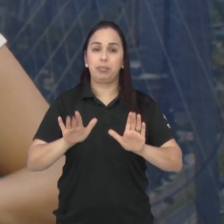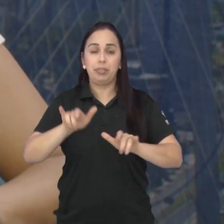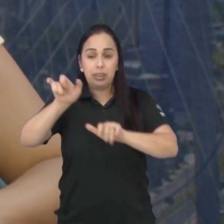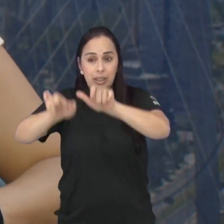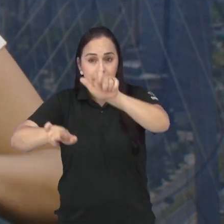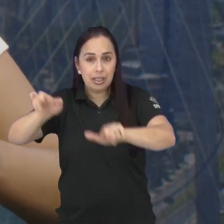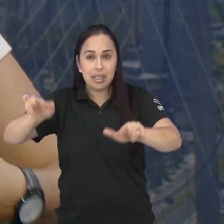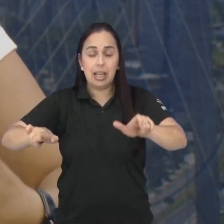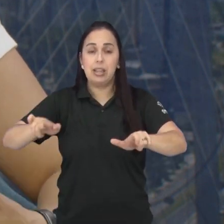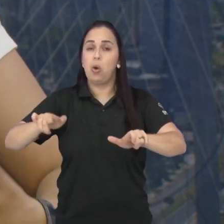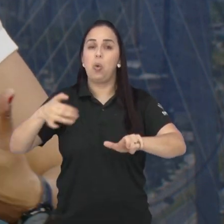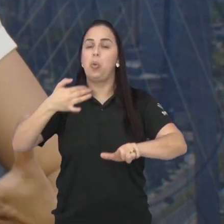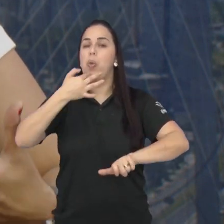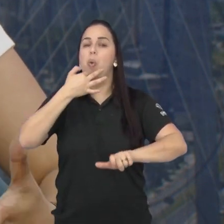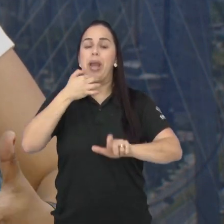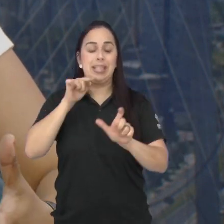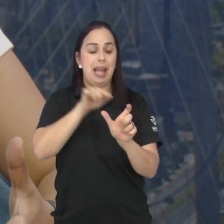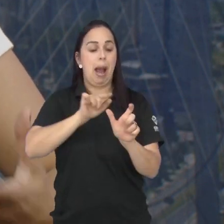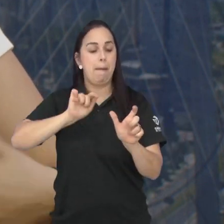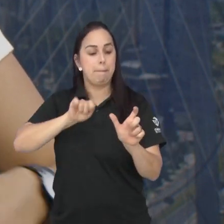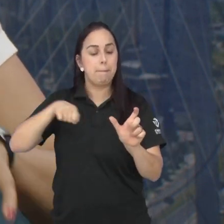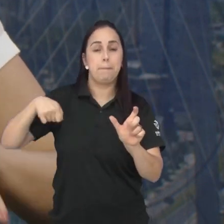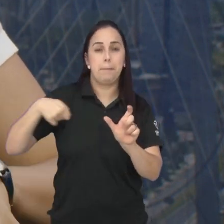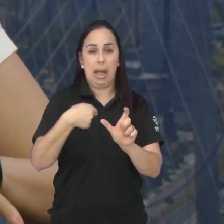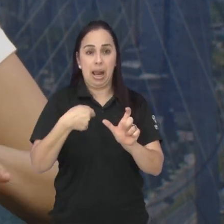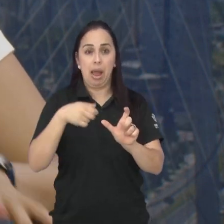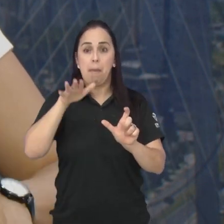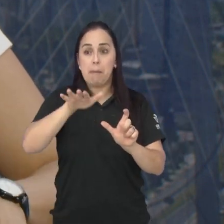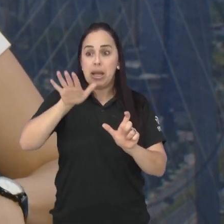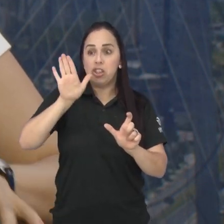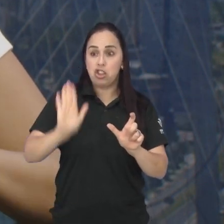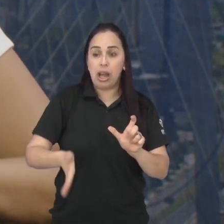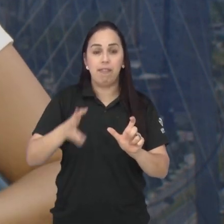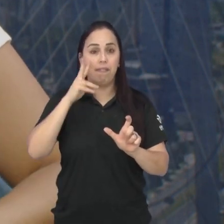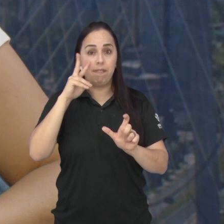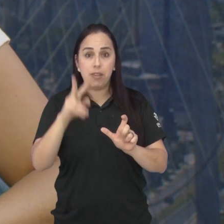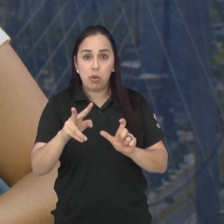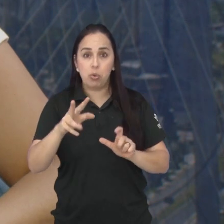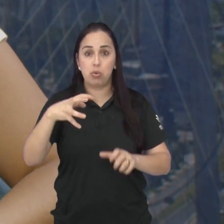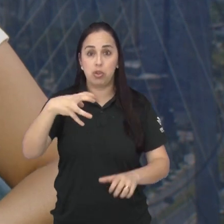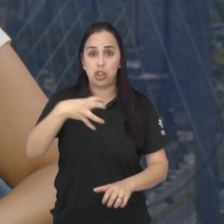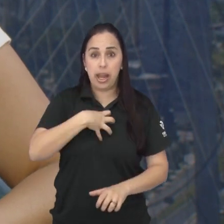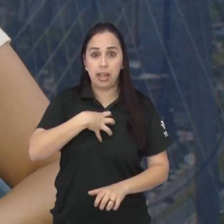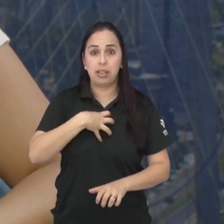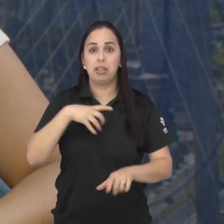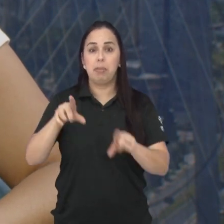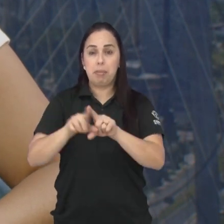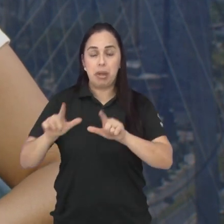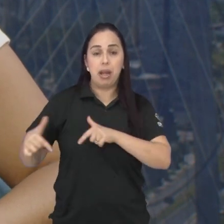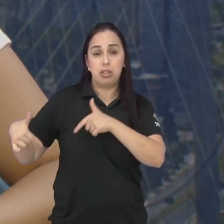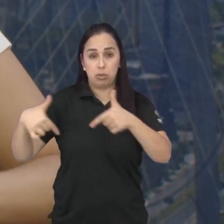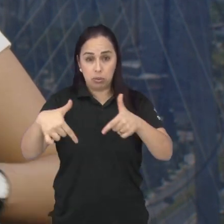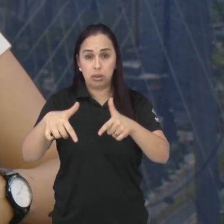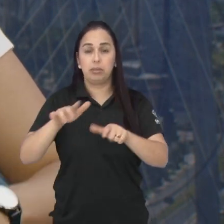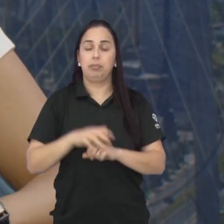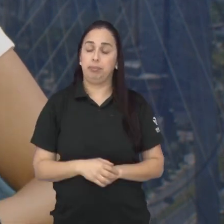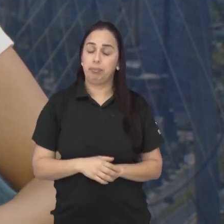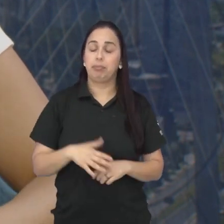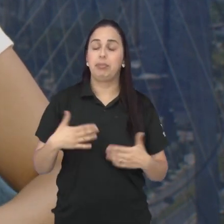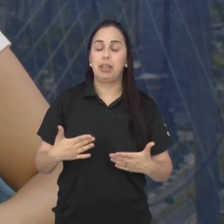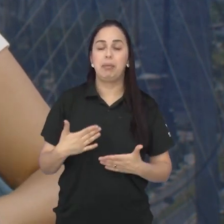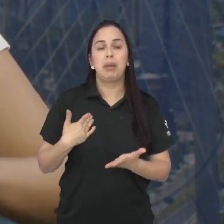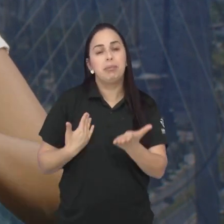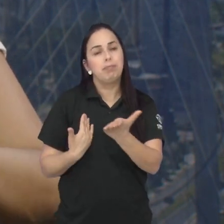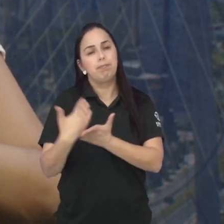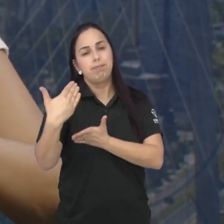essas mulheres não conheçam a palavra, elas vivenciam situações que são de sororidade. Então, para início de conversa, a